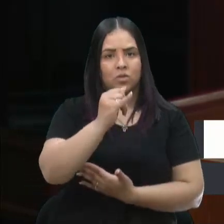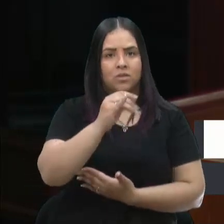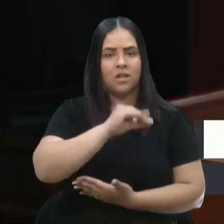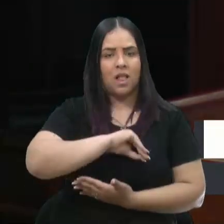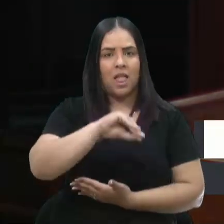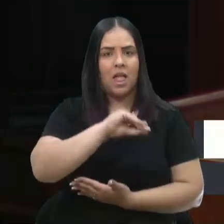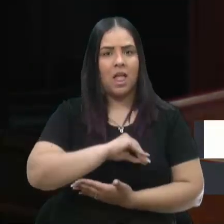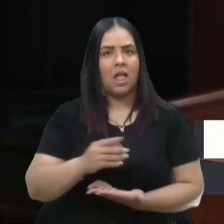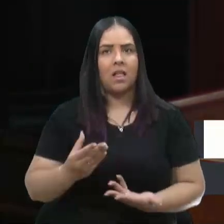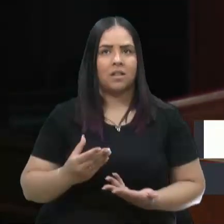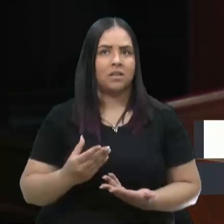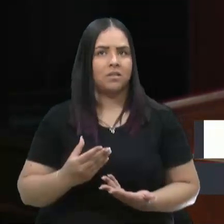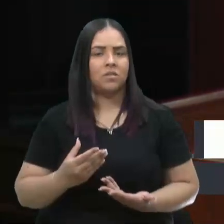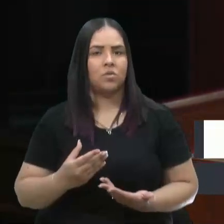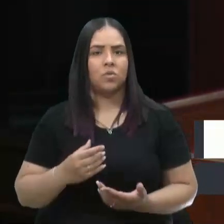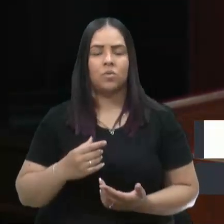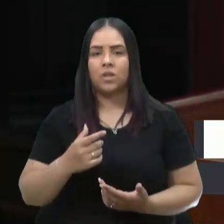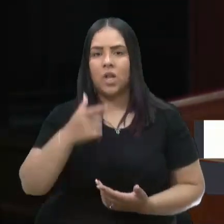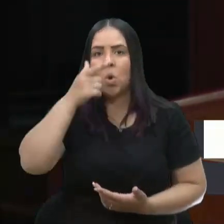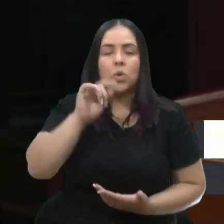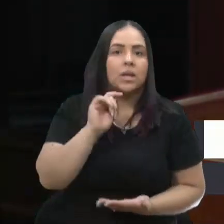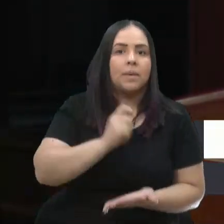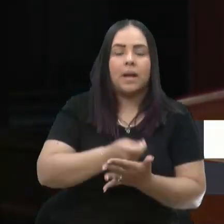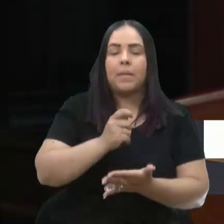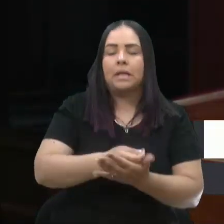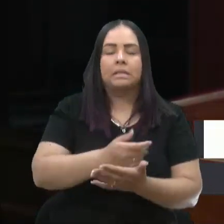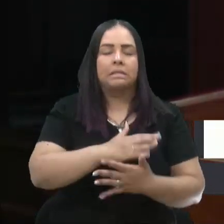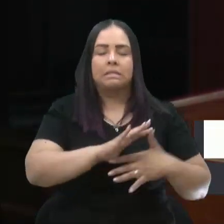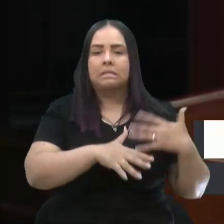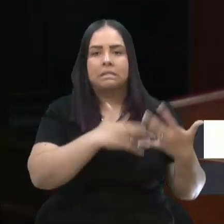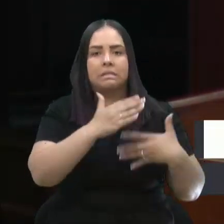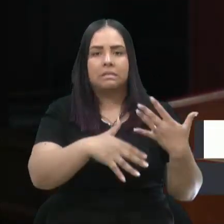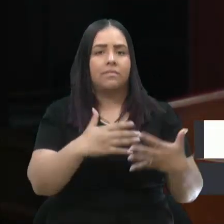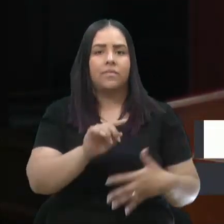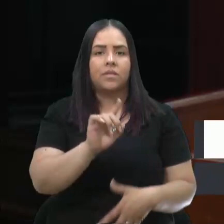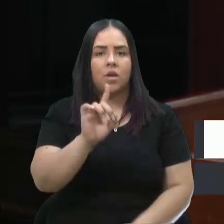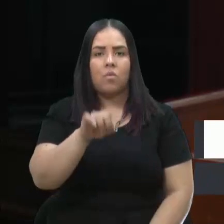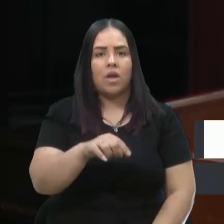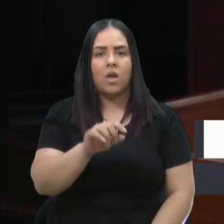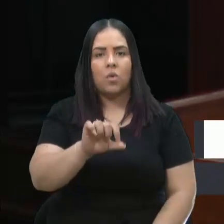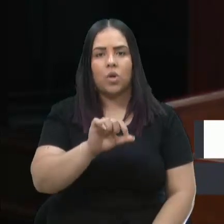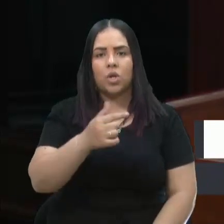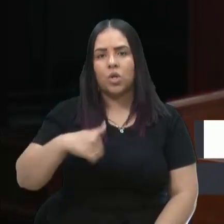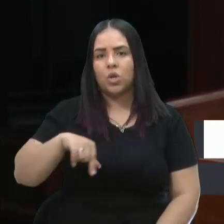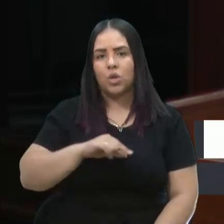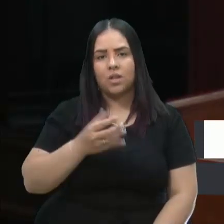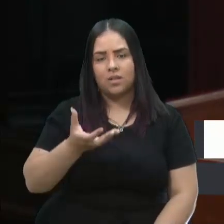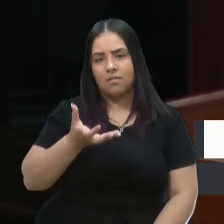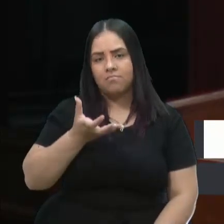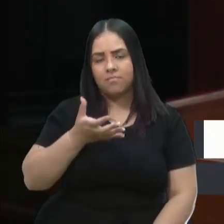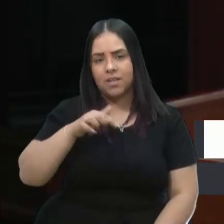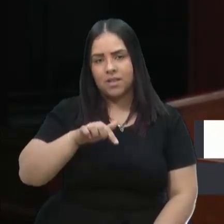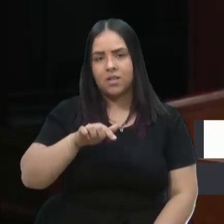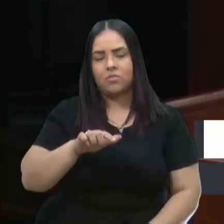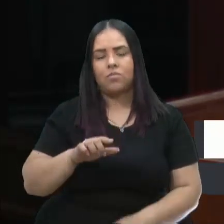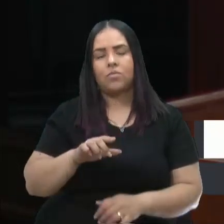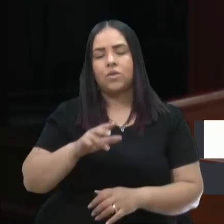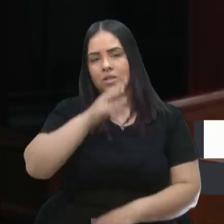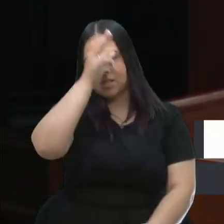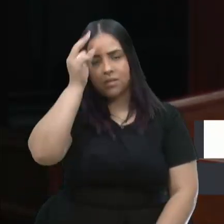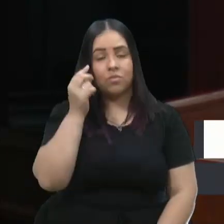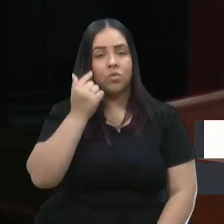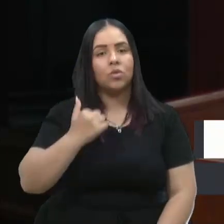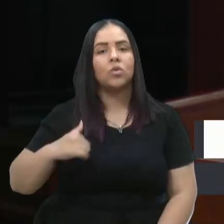seja, se enfiando numa bola de neve cada vez maior. Não é isso que nós queremos para o nosso município.